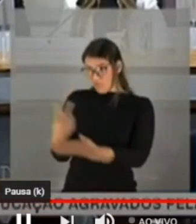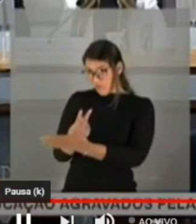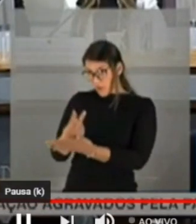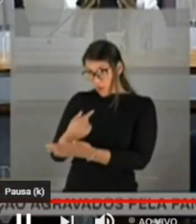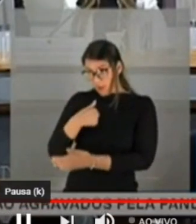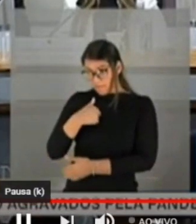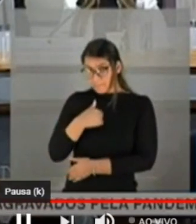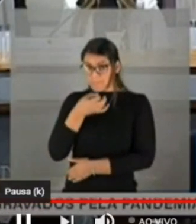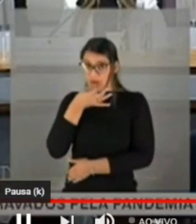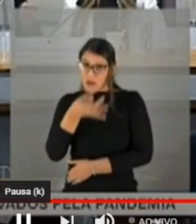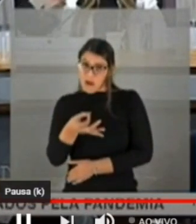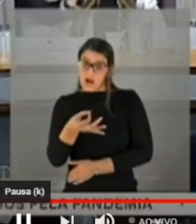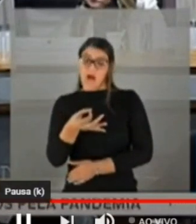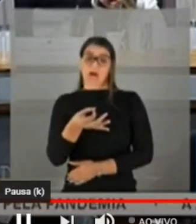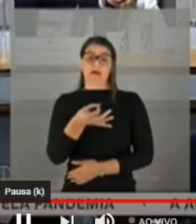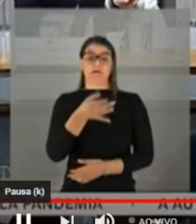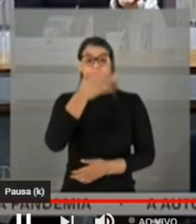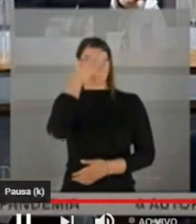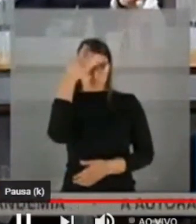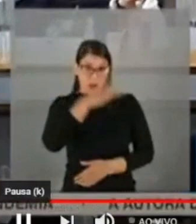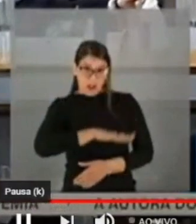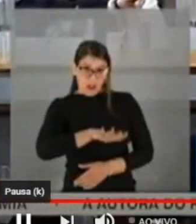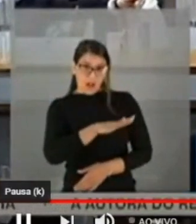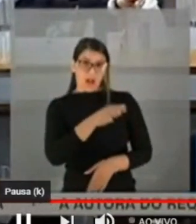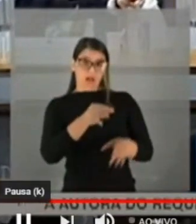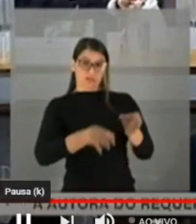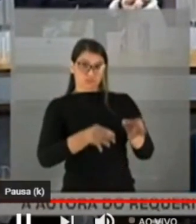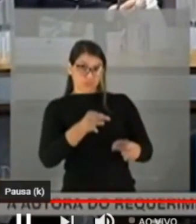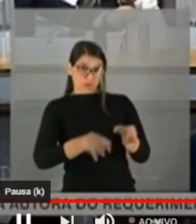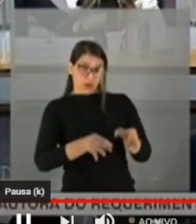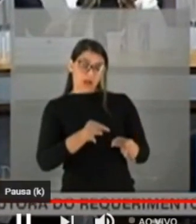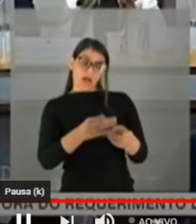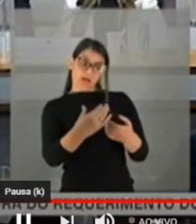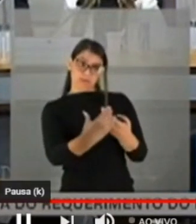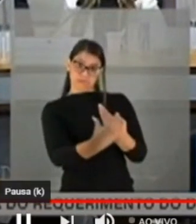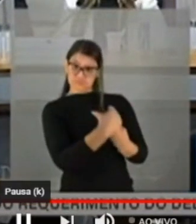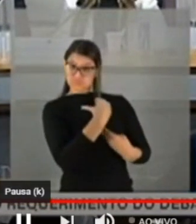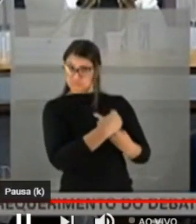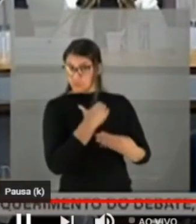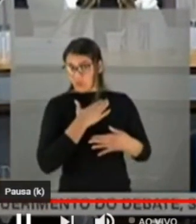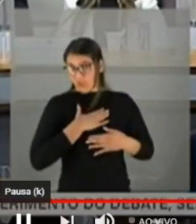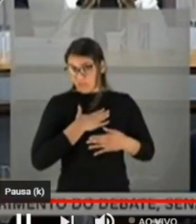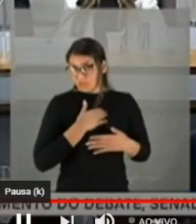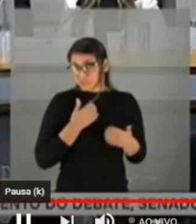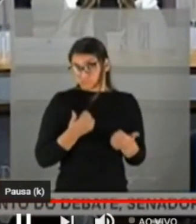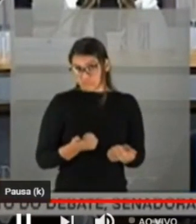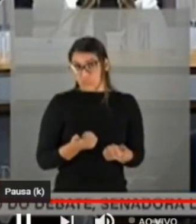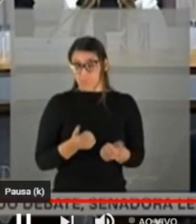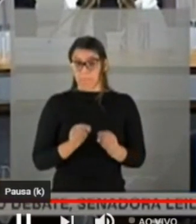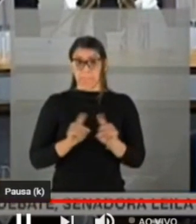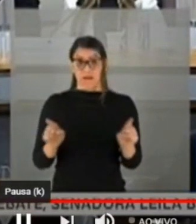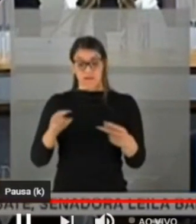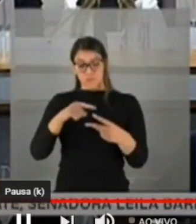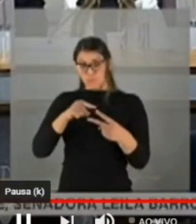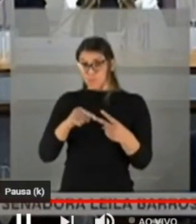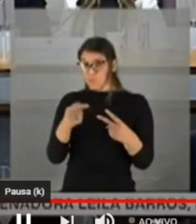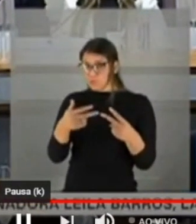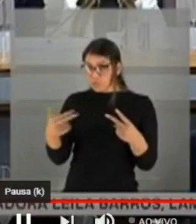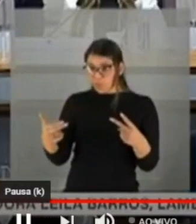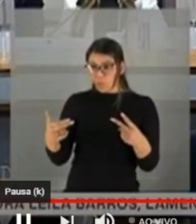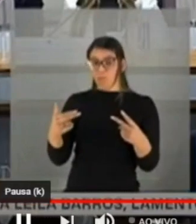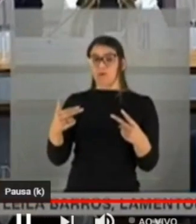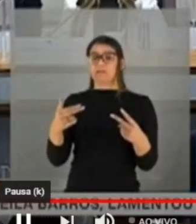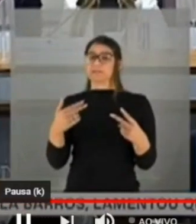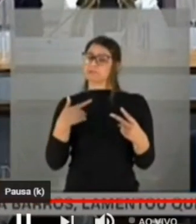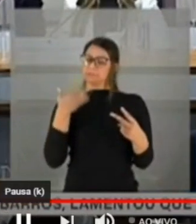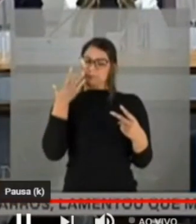que juristas e pessoas que entendam mais do que eu sobre essa questão me digam. Agora, dois fatos, senador Eduardo Braga,